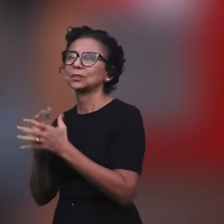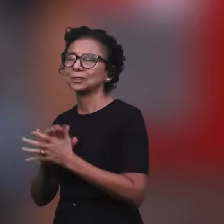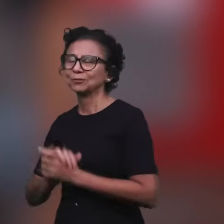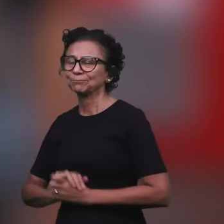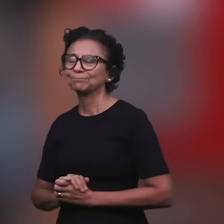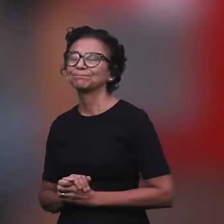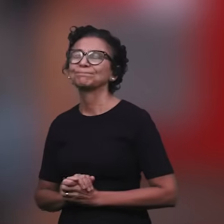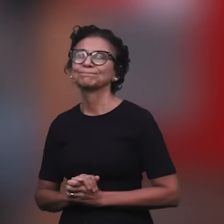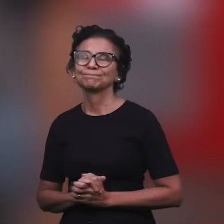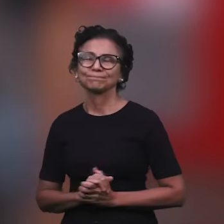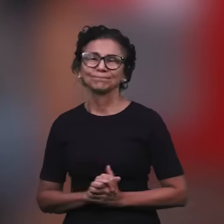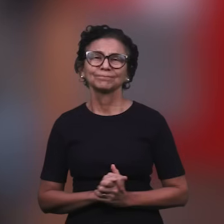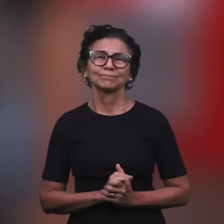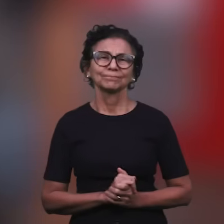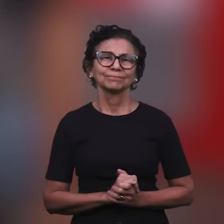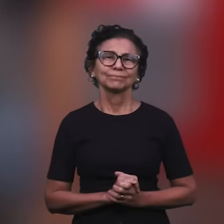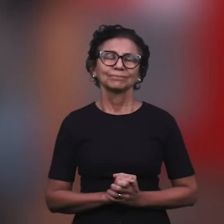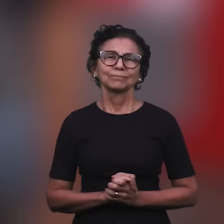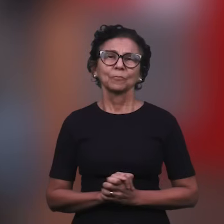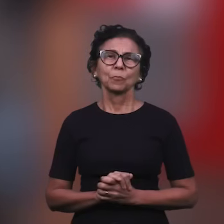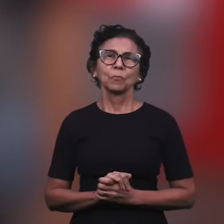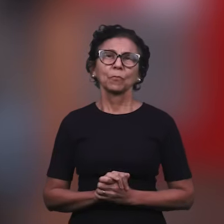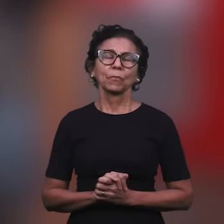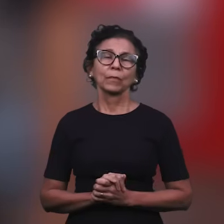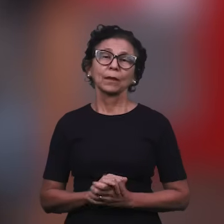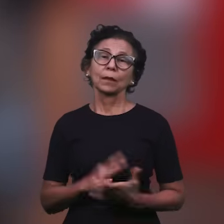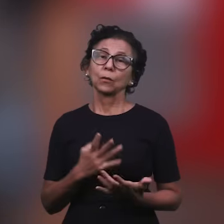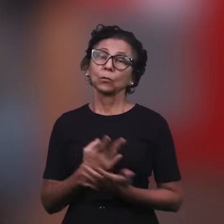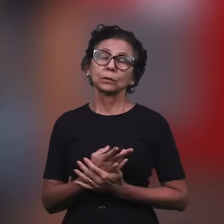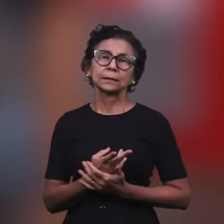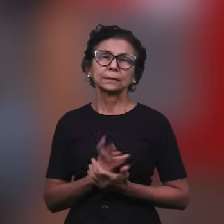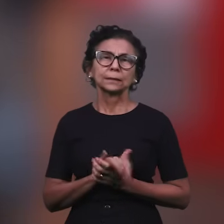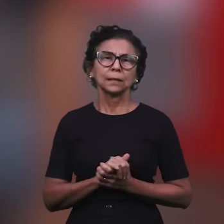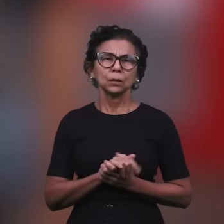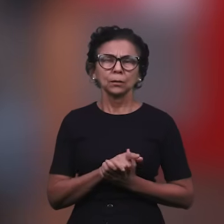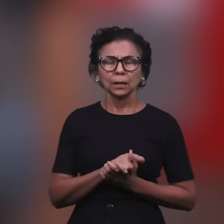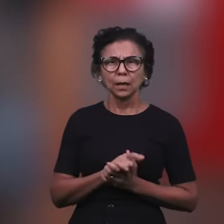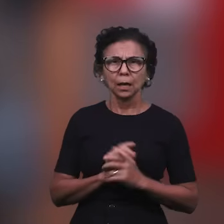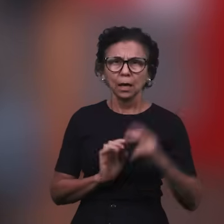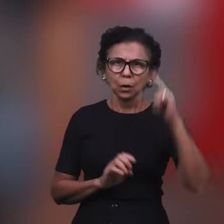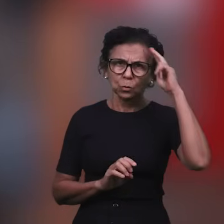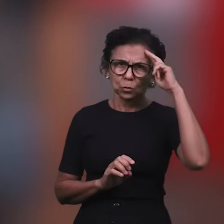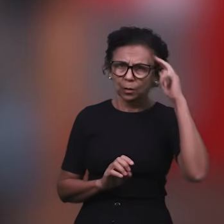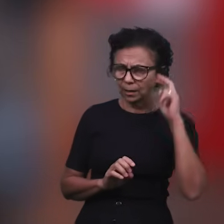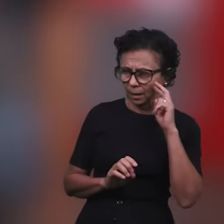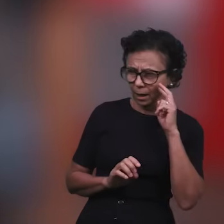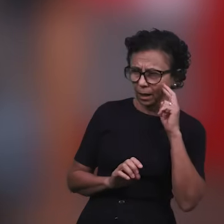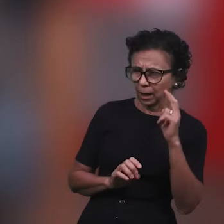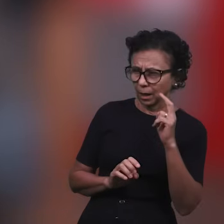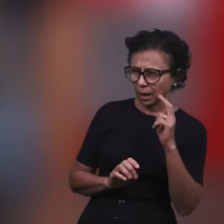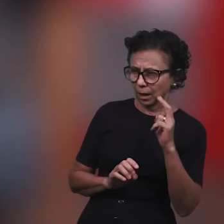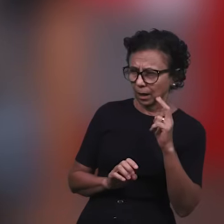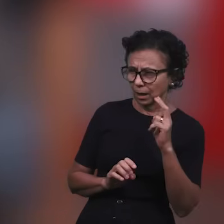Jesus. Judas Iscariotes beija Jesus. Naquele momento, então, eles vieram prender Jesus.